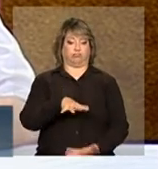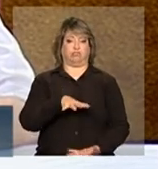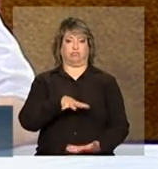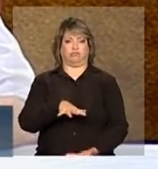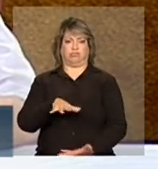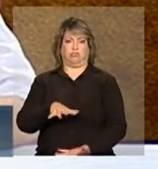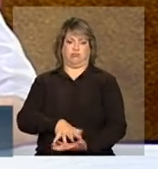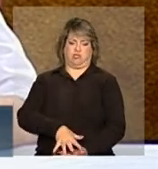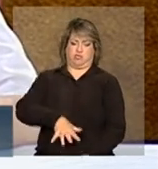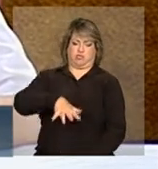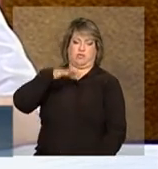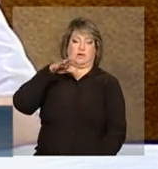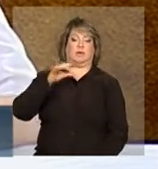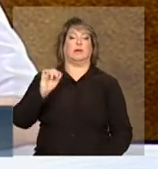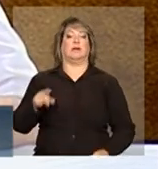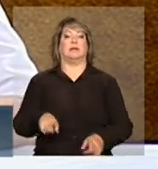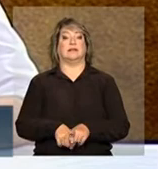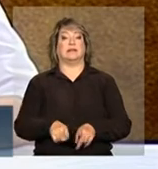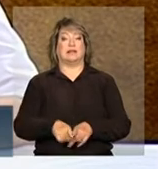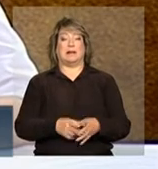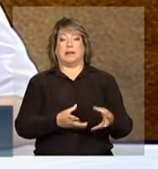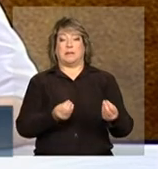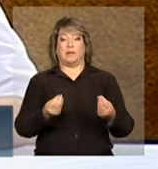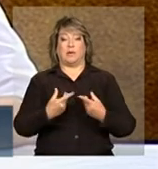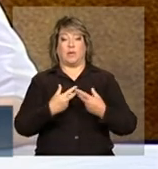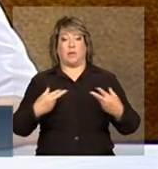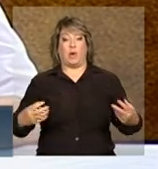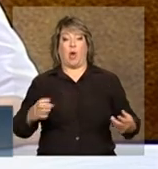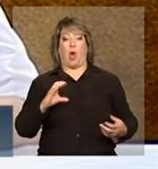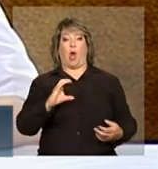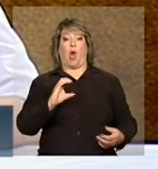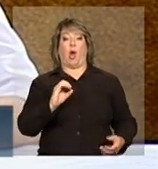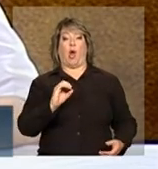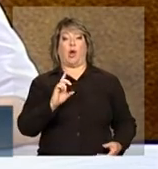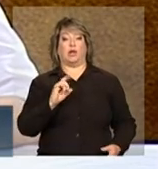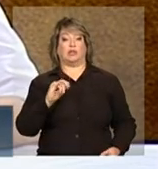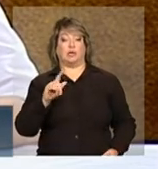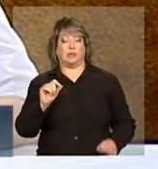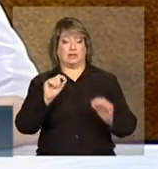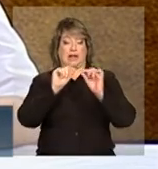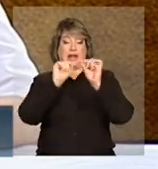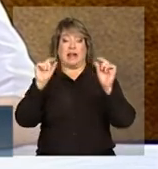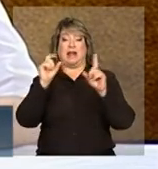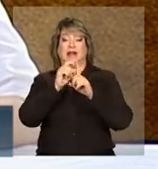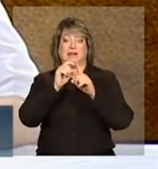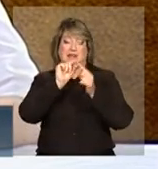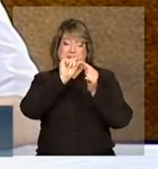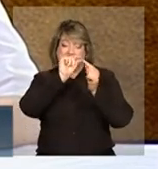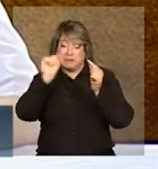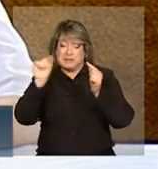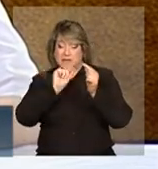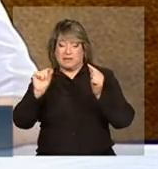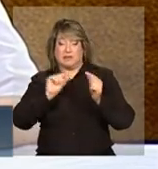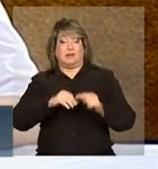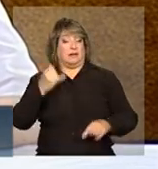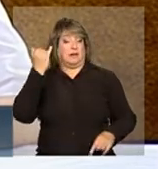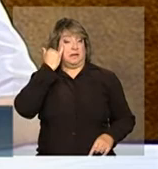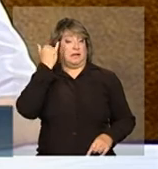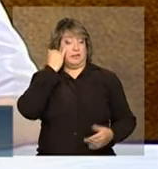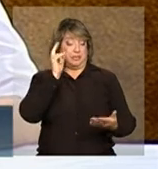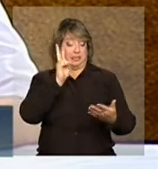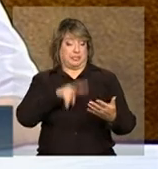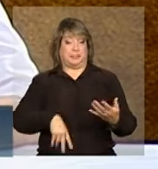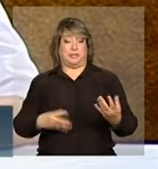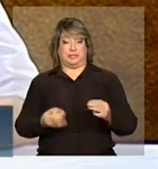né? E com aquele tanto de código, de letrinhas, de colunas, né? E aquilo dá uma preguiça de olhar,